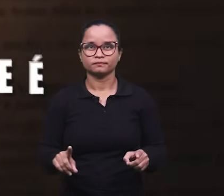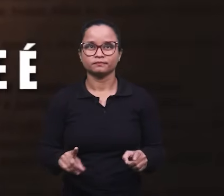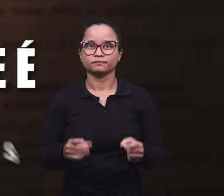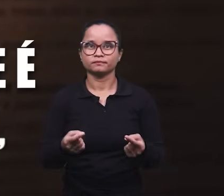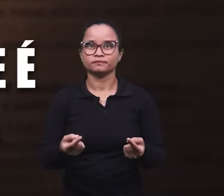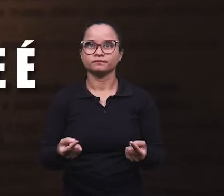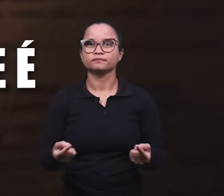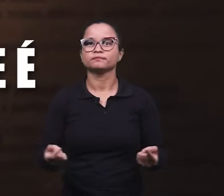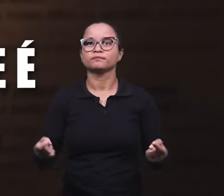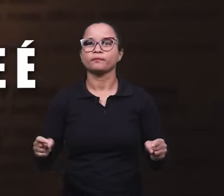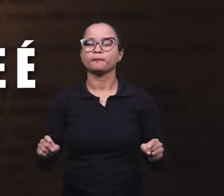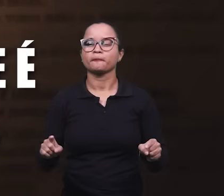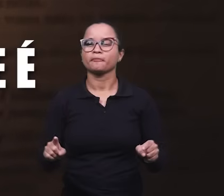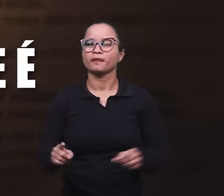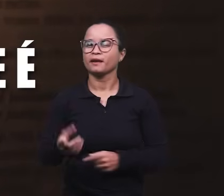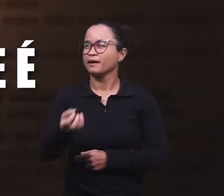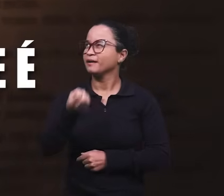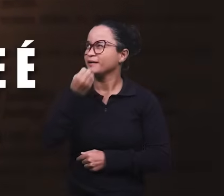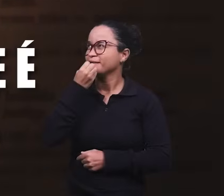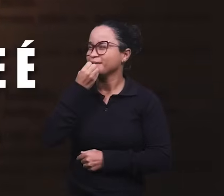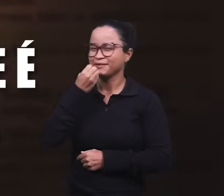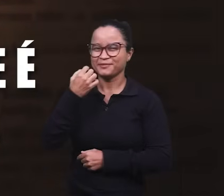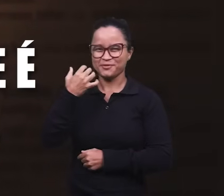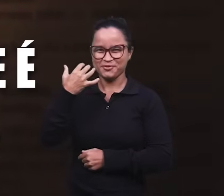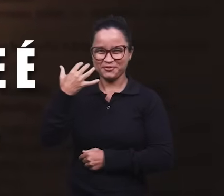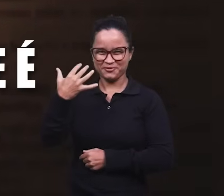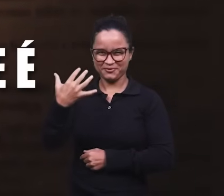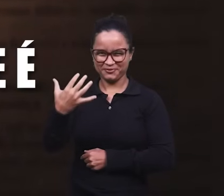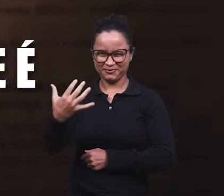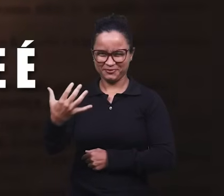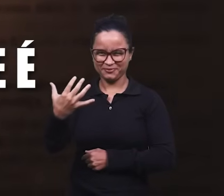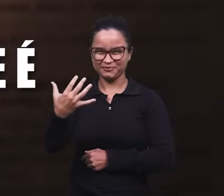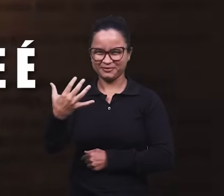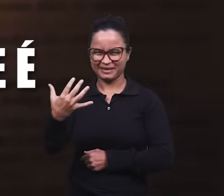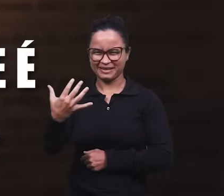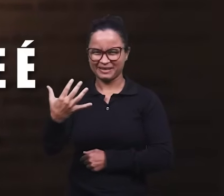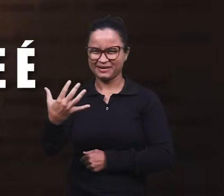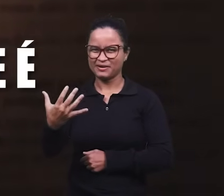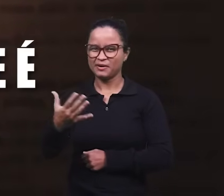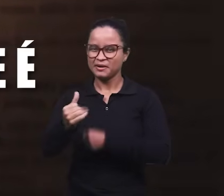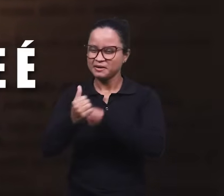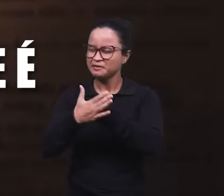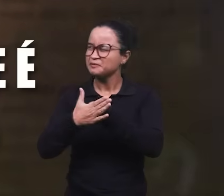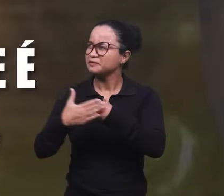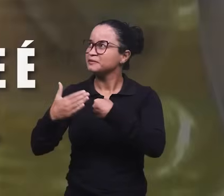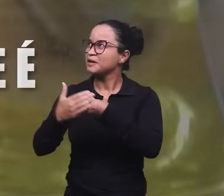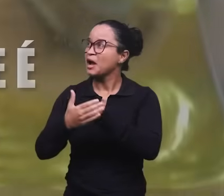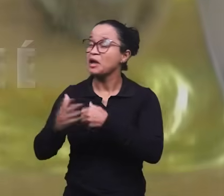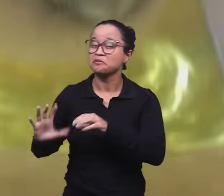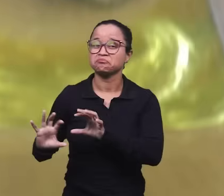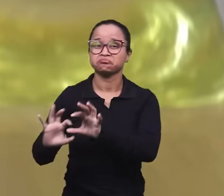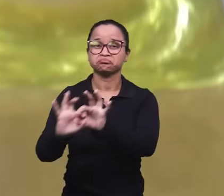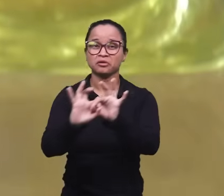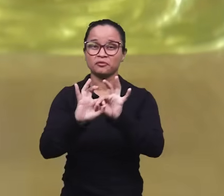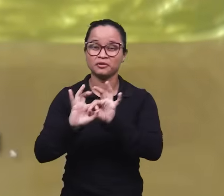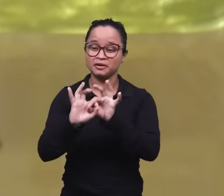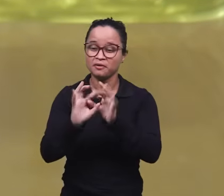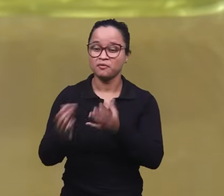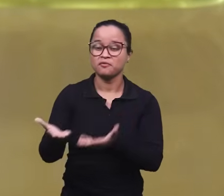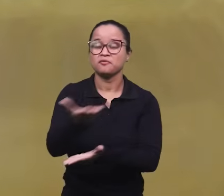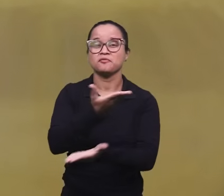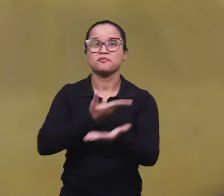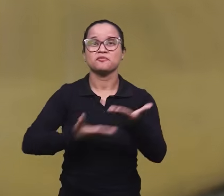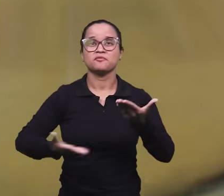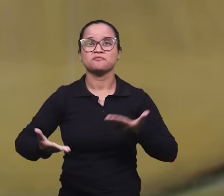Oh, quão bom e quão suave é a união entre os irmãos, é como